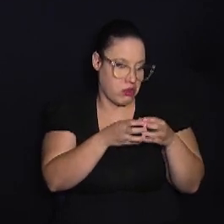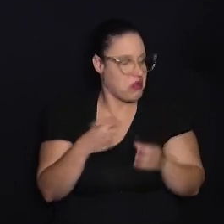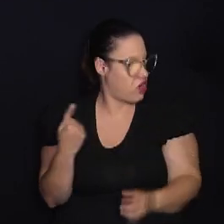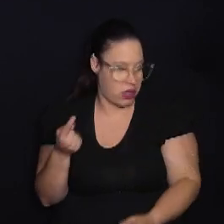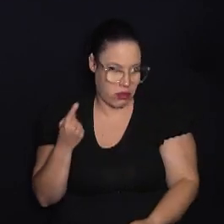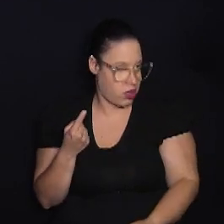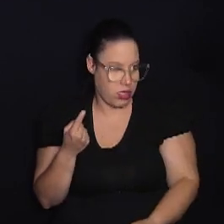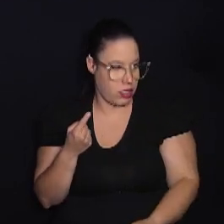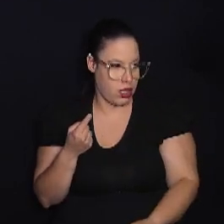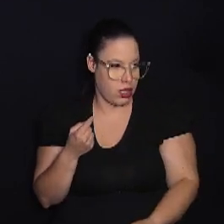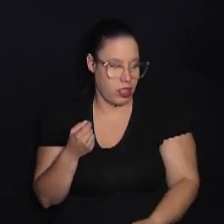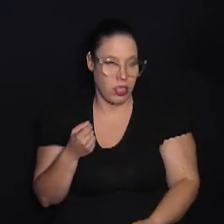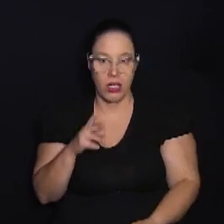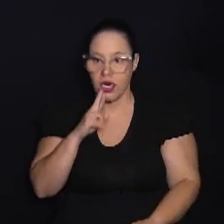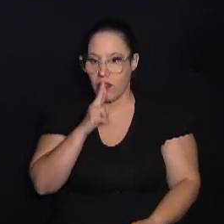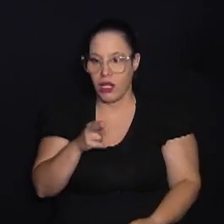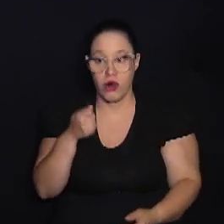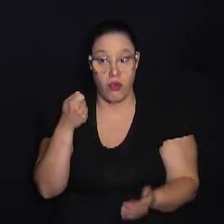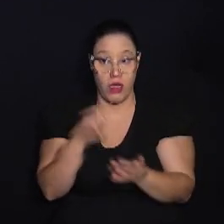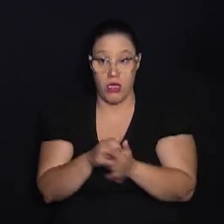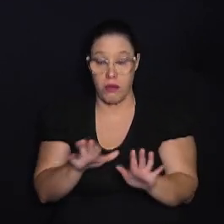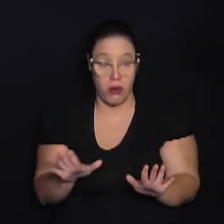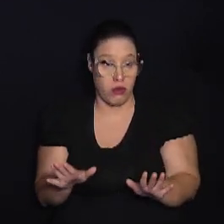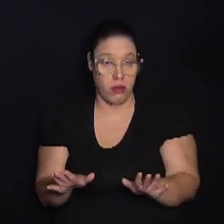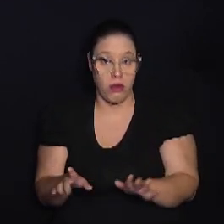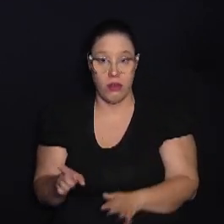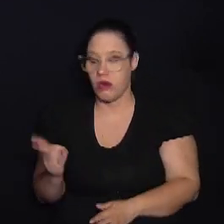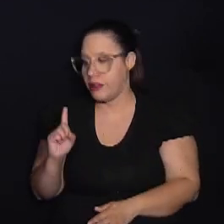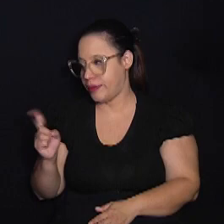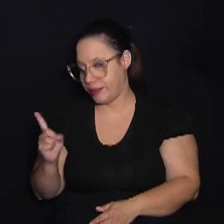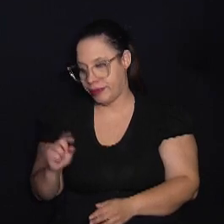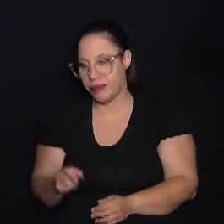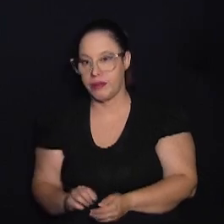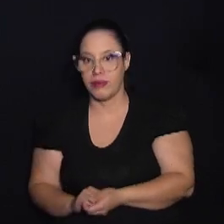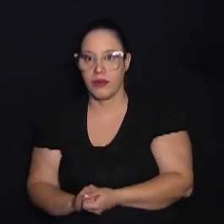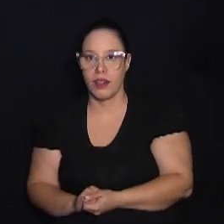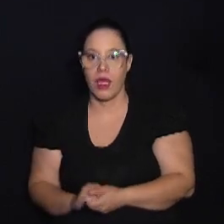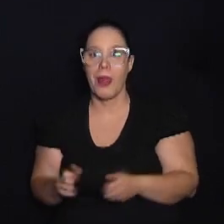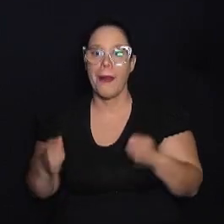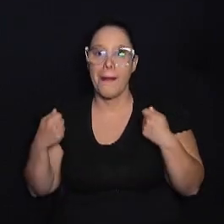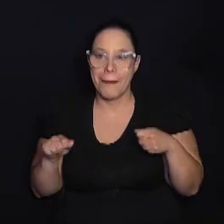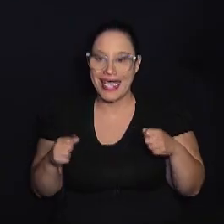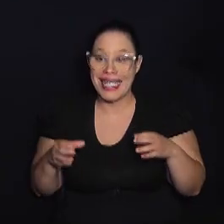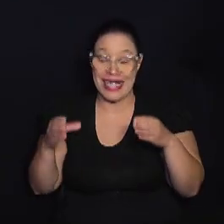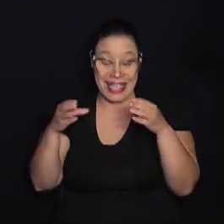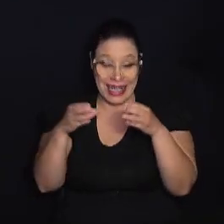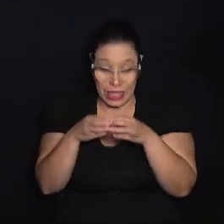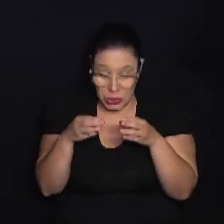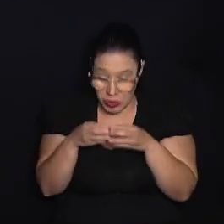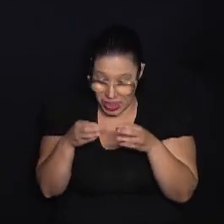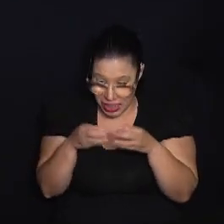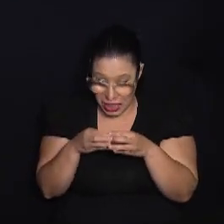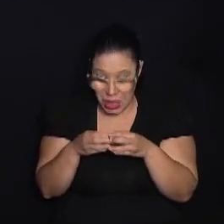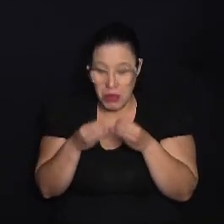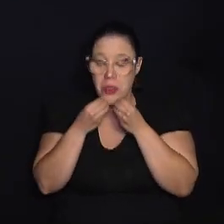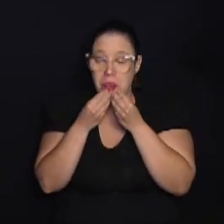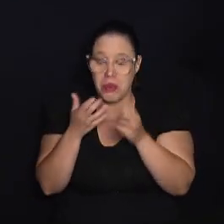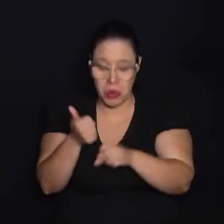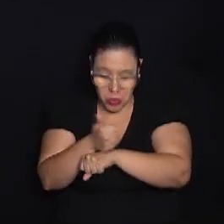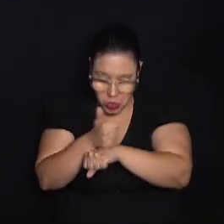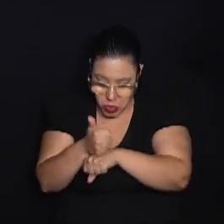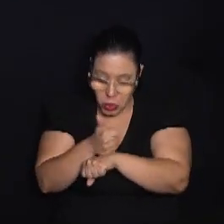você vai resolver e Não, é um pronto, né? tratamento que se precisa de uma equipe, se precisa de bons profissionais que